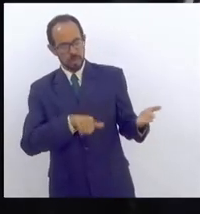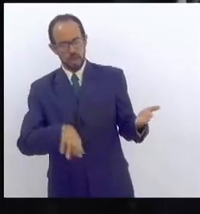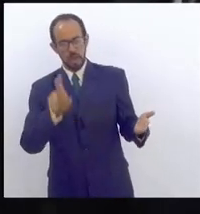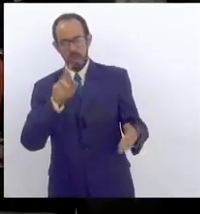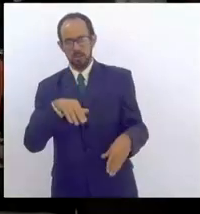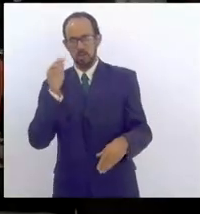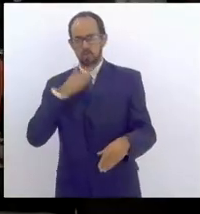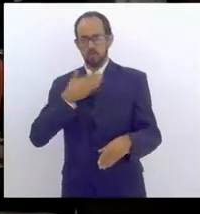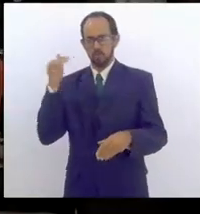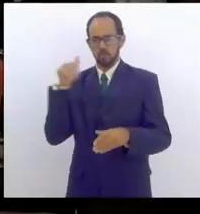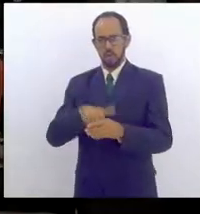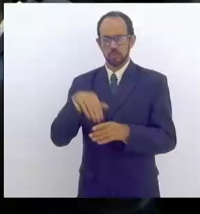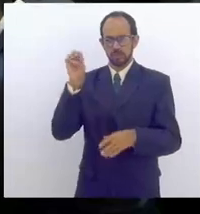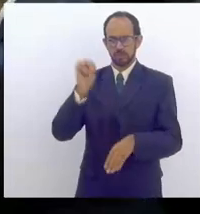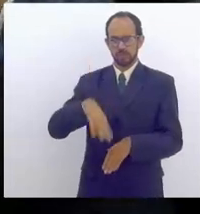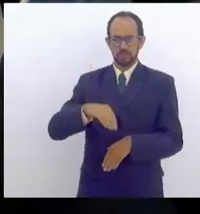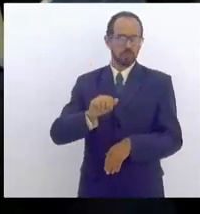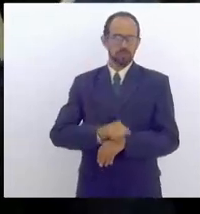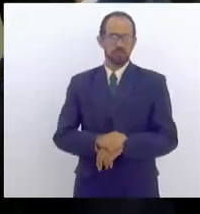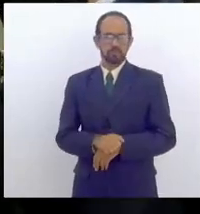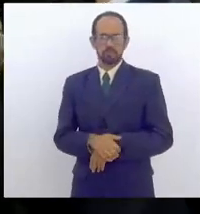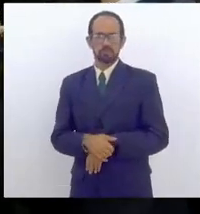Barcelar, fosse honra sempre. Tamo junto.